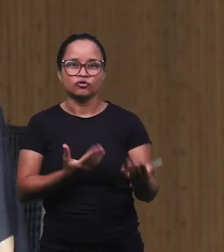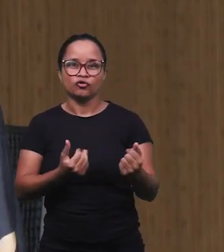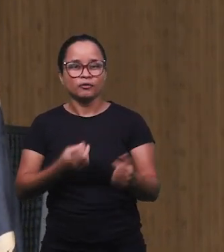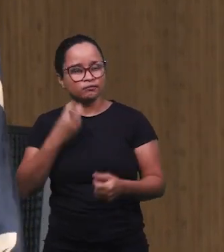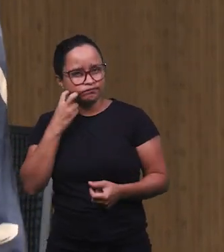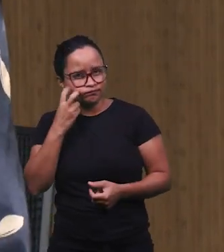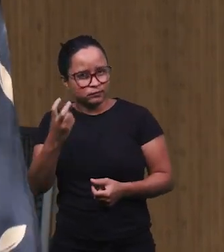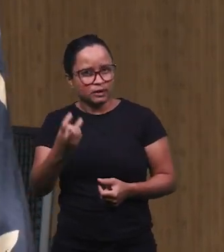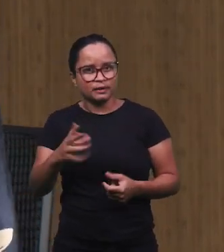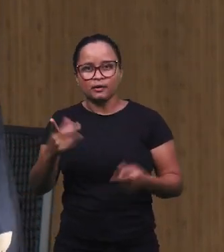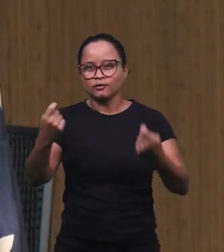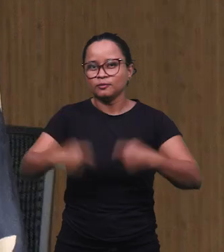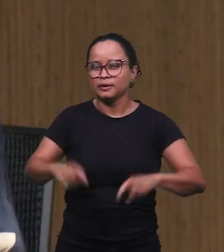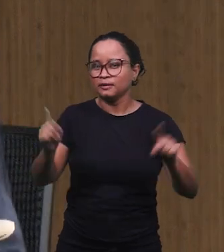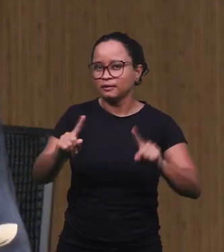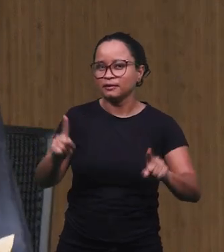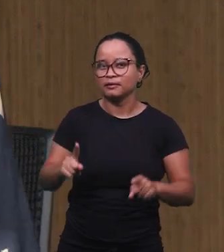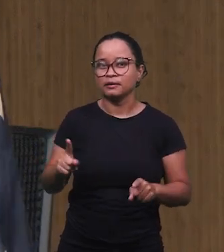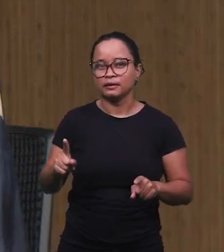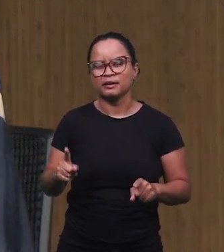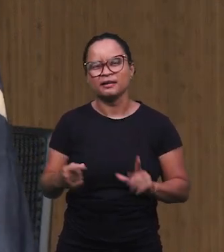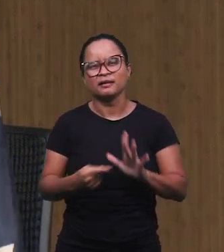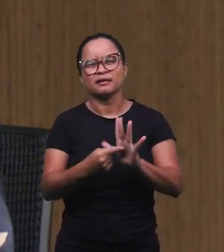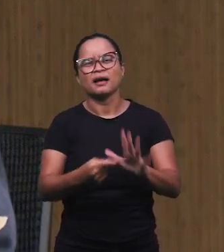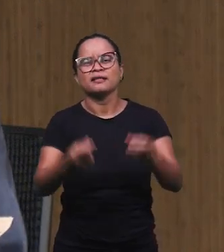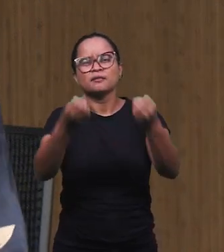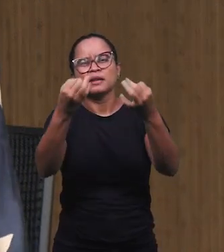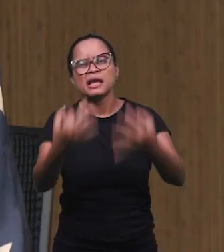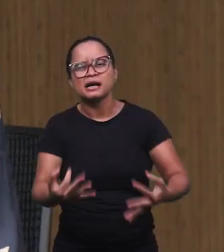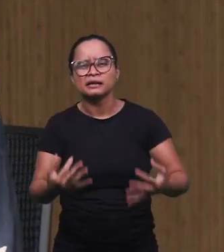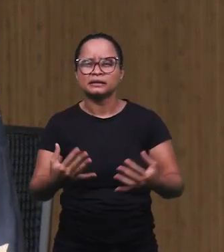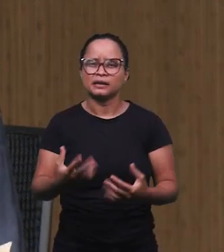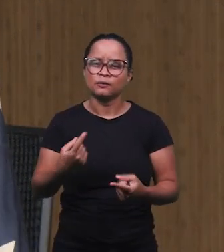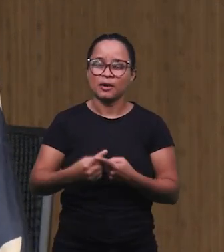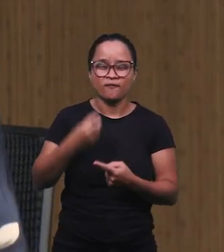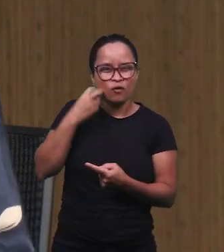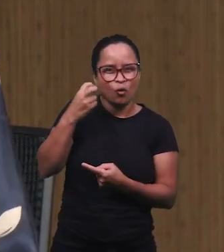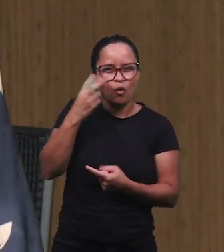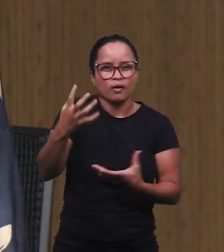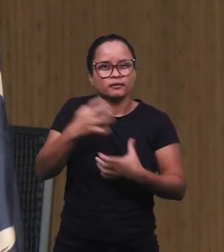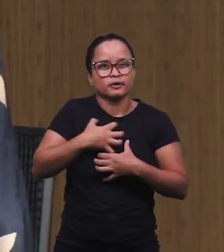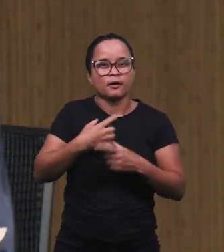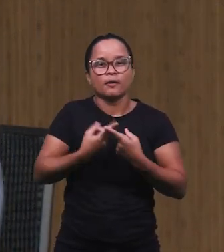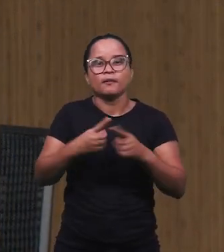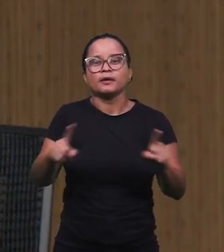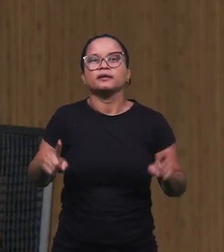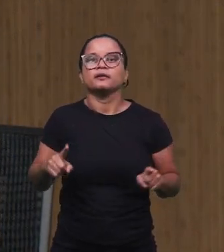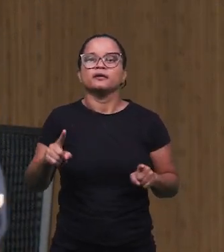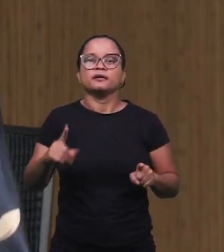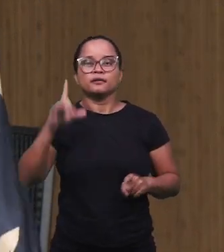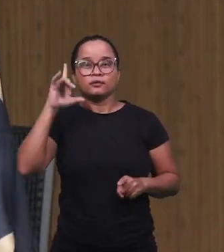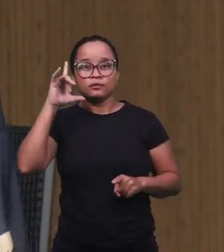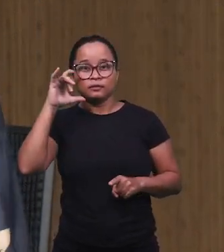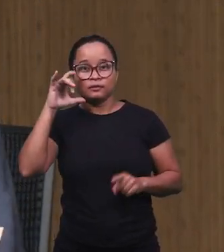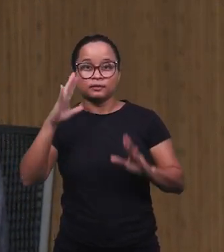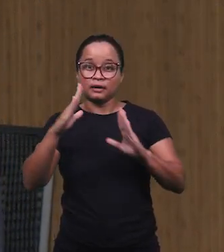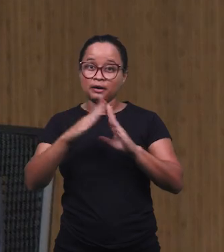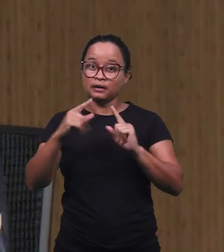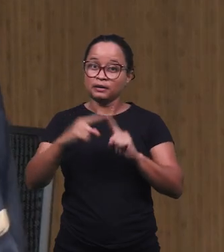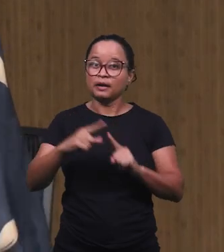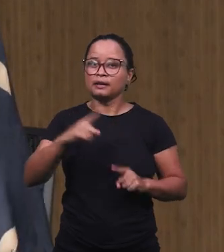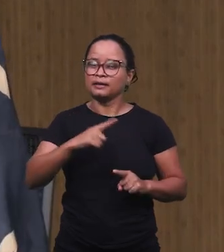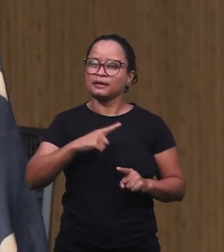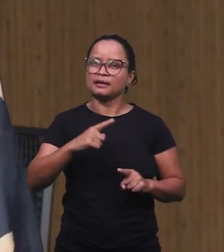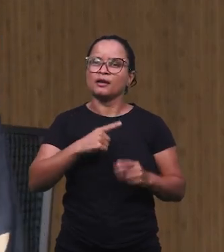barreira, ele não precisa ali, às vezes, se expor falando porque tem receio. Ele simplesmente, no Instagram da igreja, nós temos